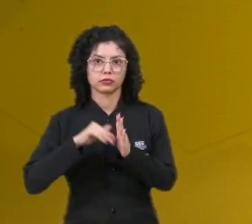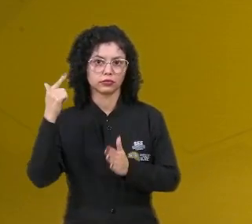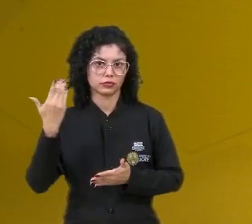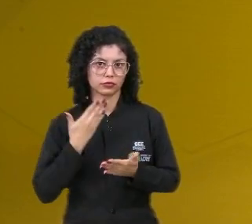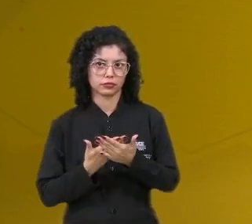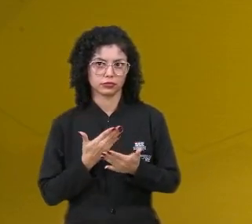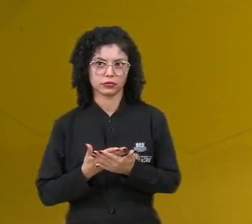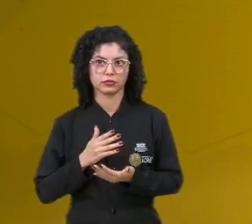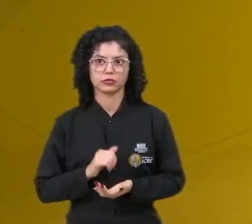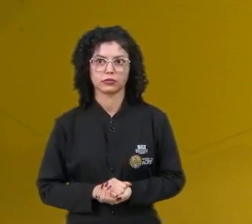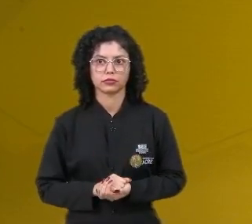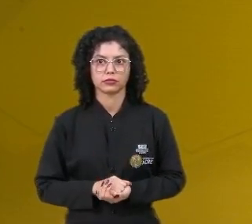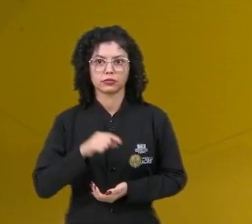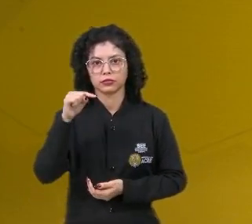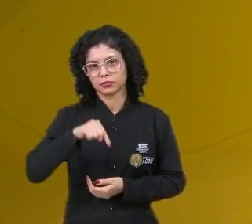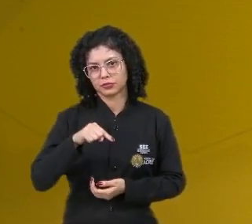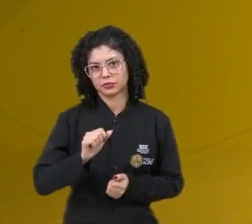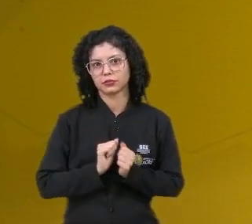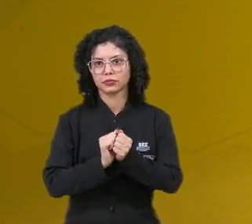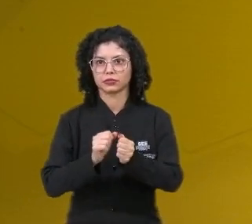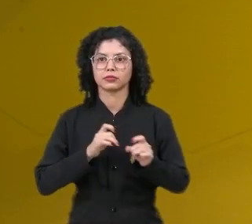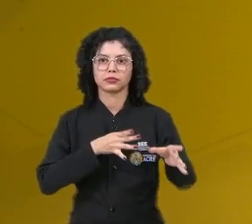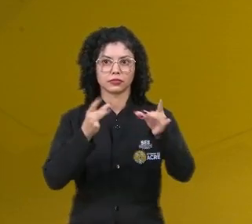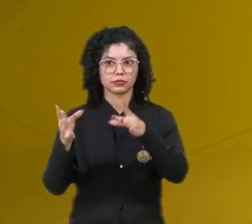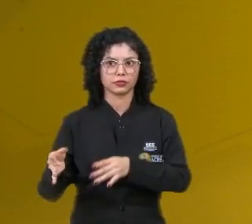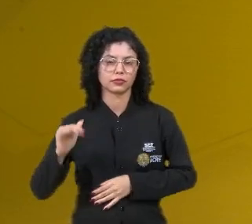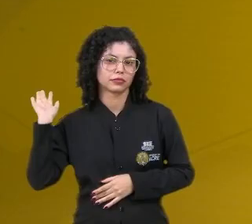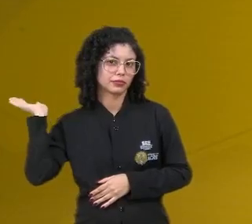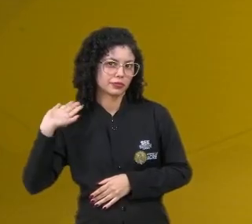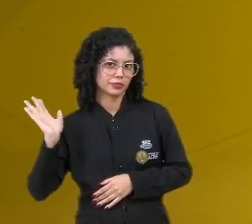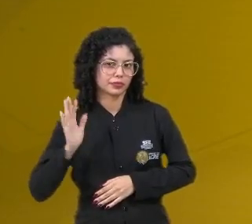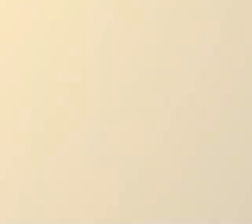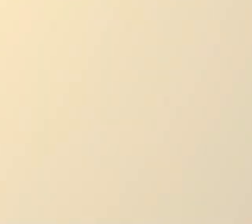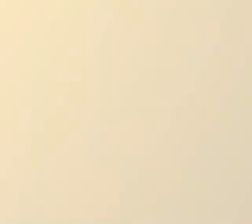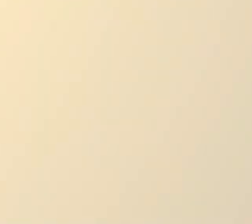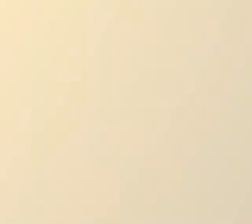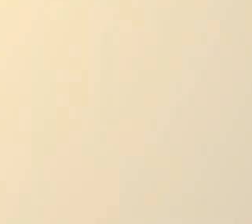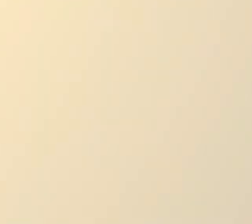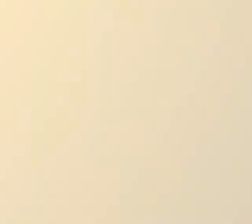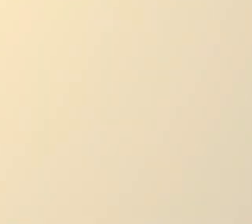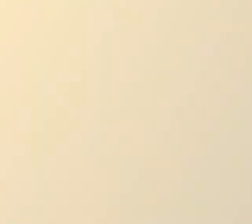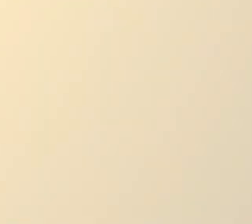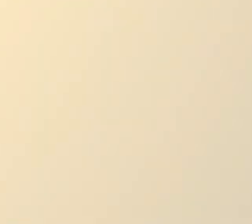nossa próxima aula aqui com muitas dicas para vocês até mais